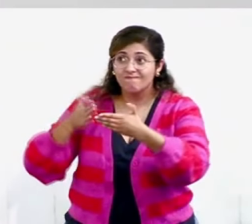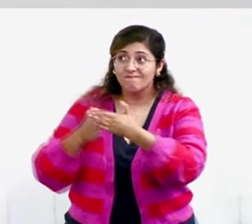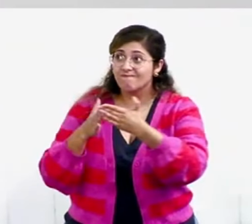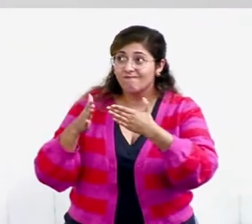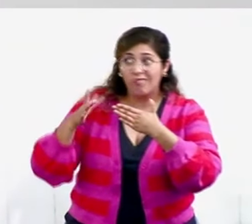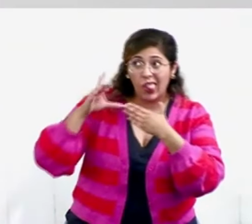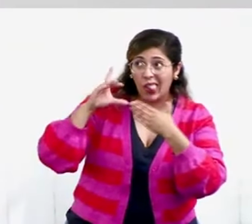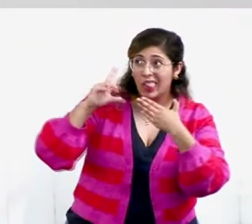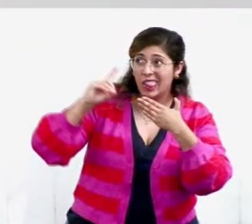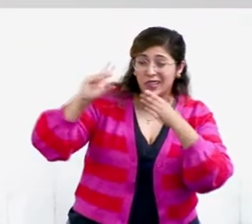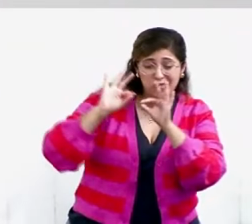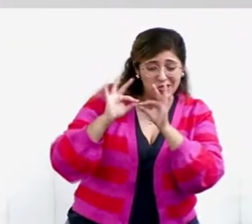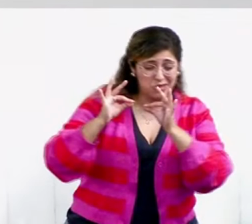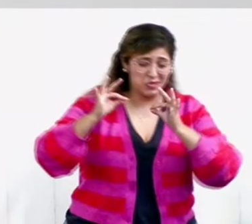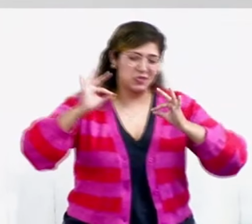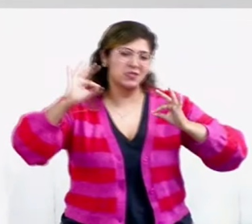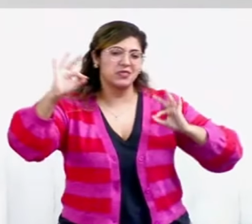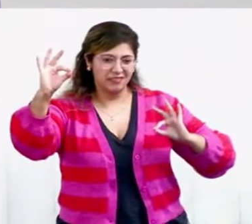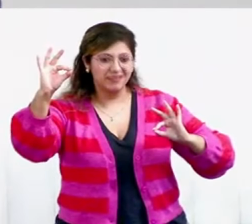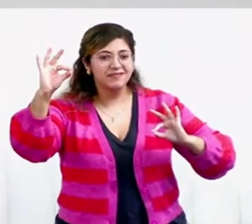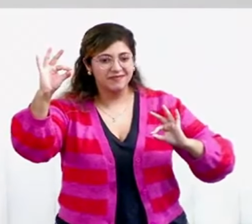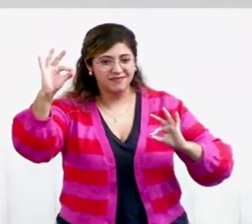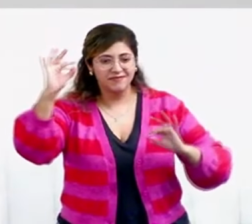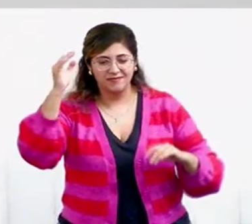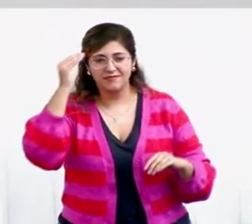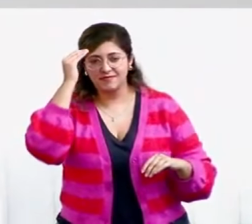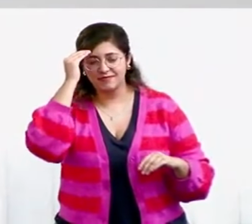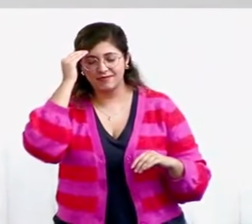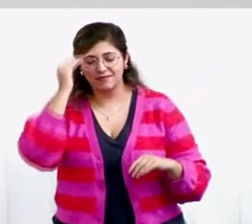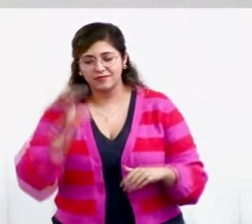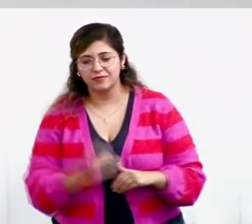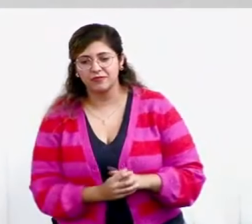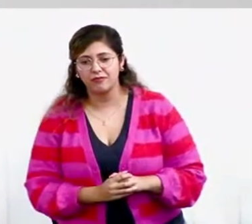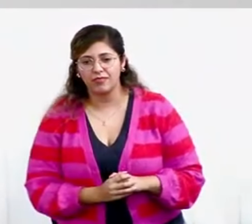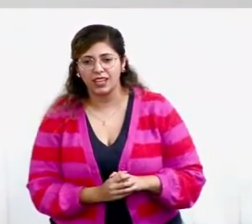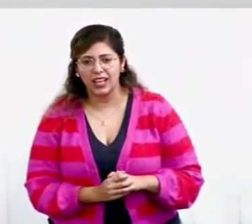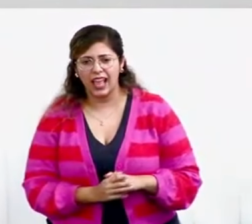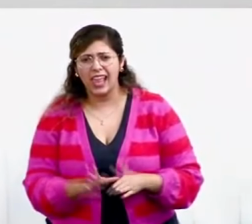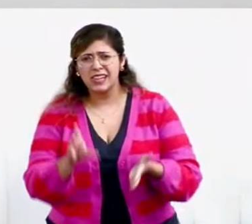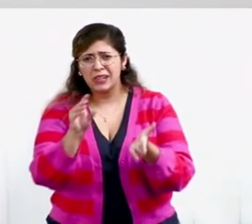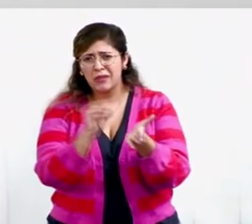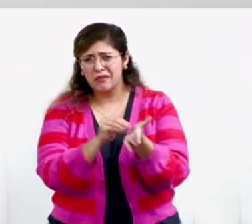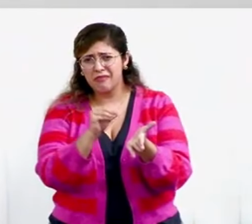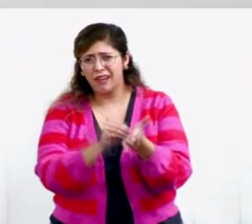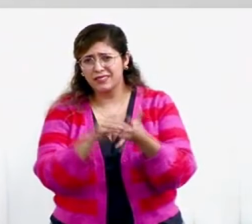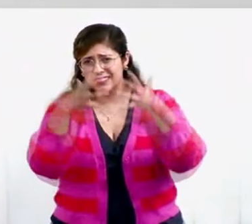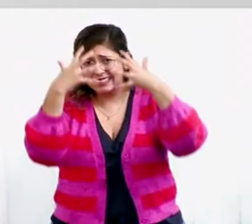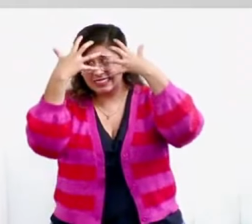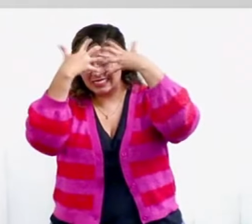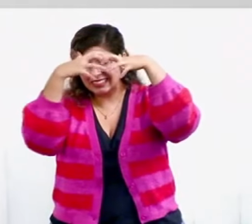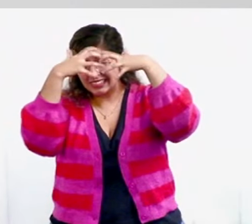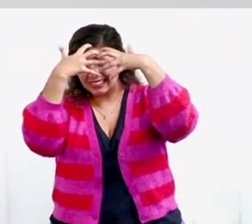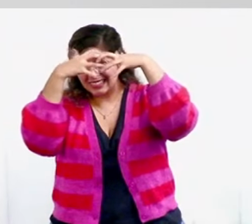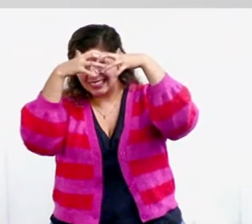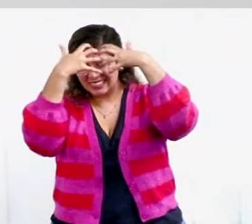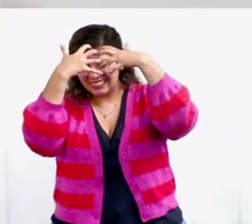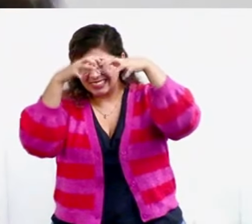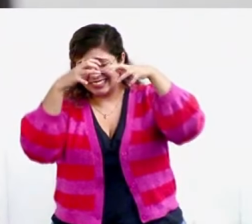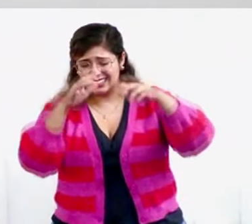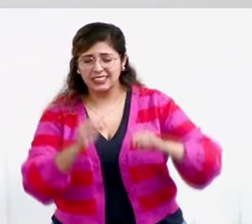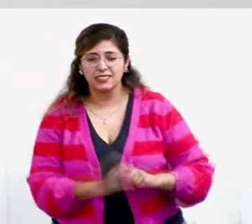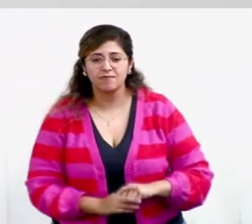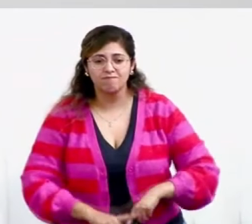O texto vai mostrar que essa falta de entendimento é justamente porque os